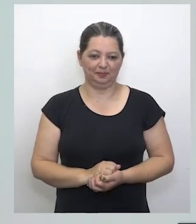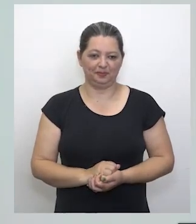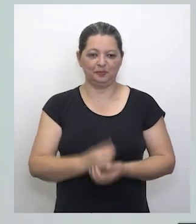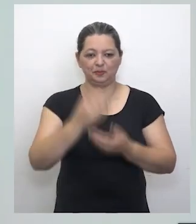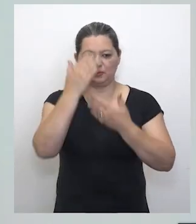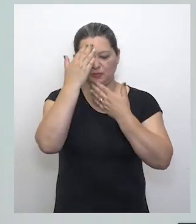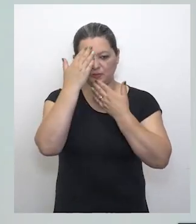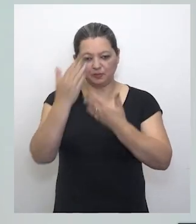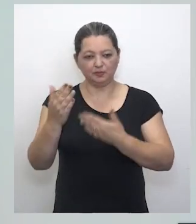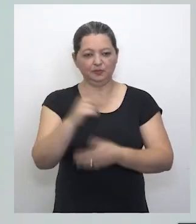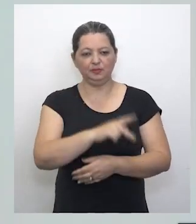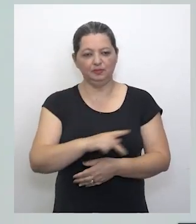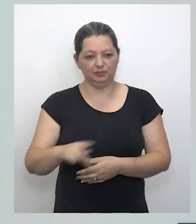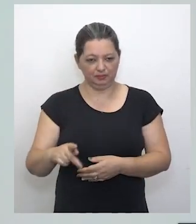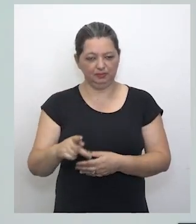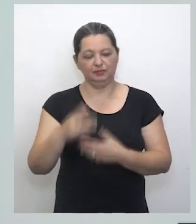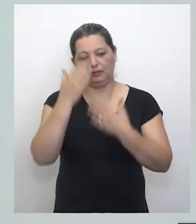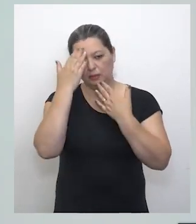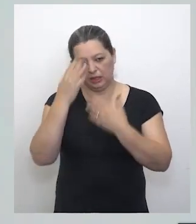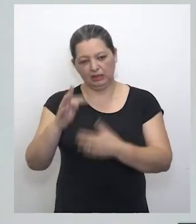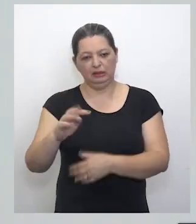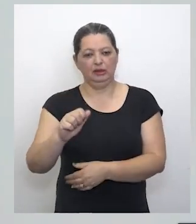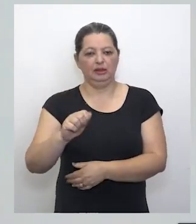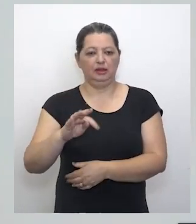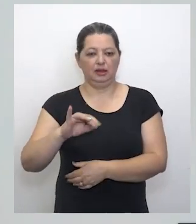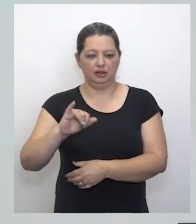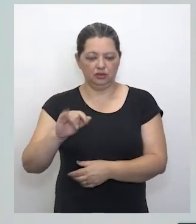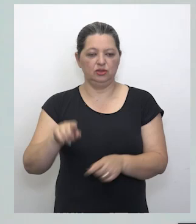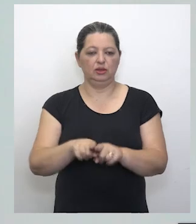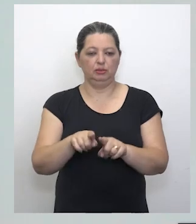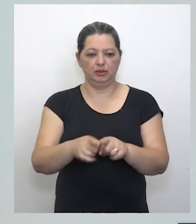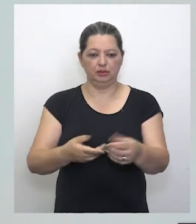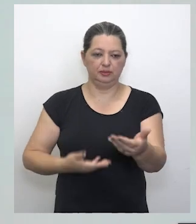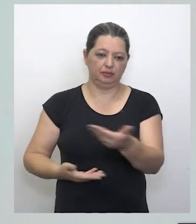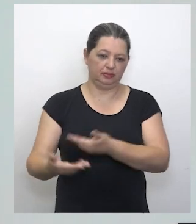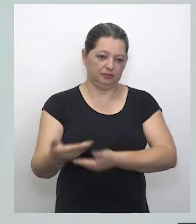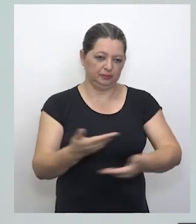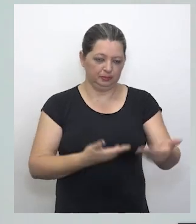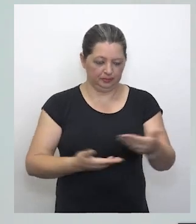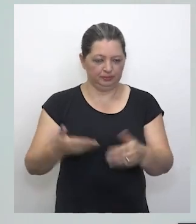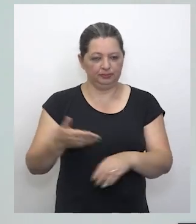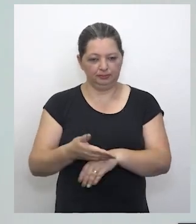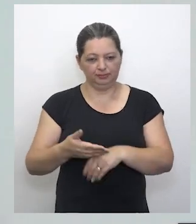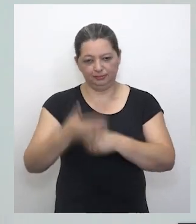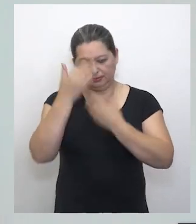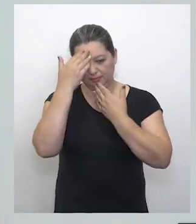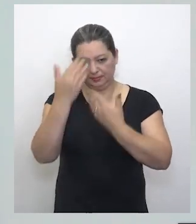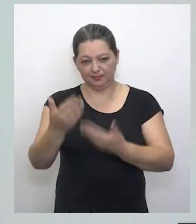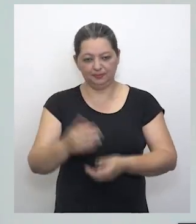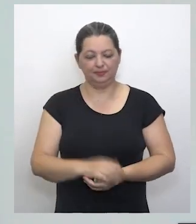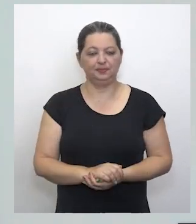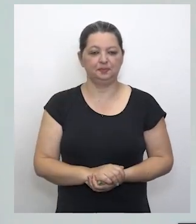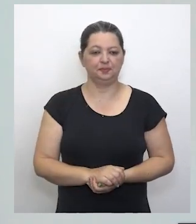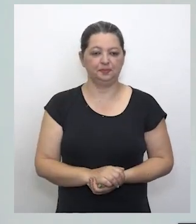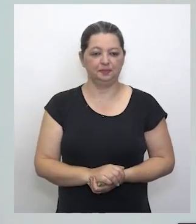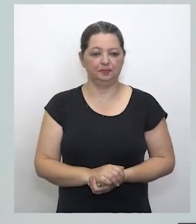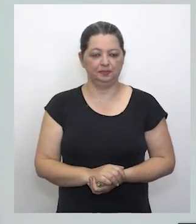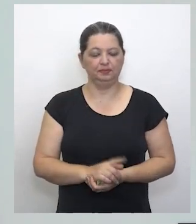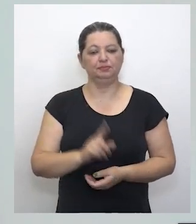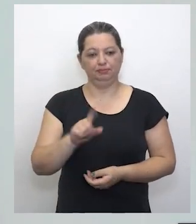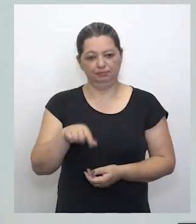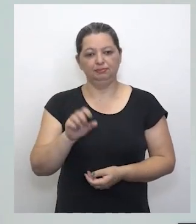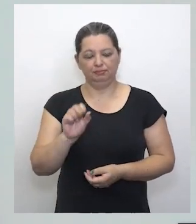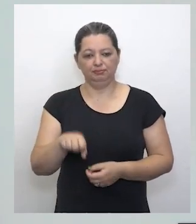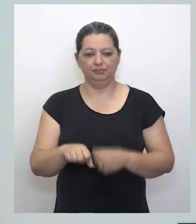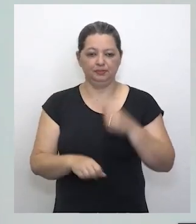Obrigado, professores. Obrigado, Tati, pela moderação aí com a gente. Muito obrigado. E é isso mesmo, o